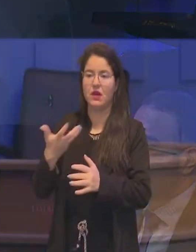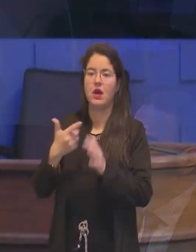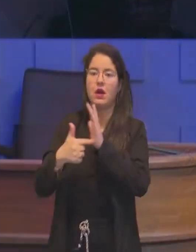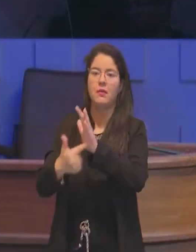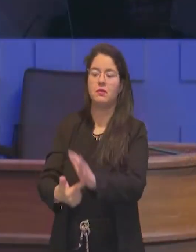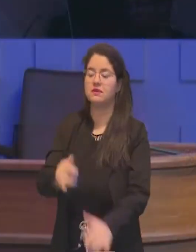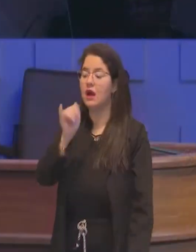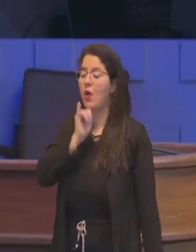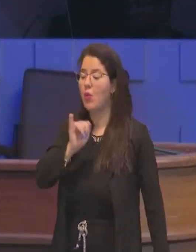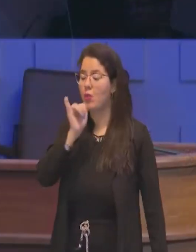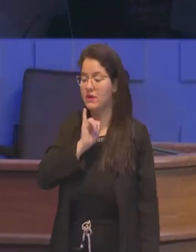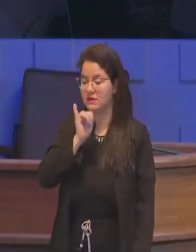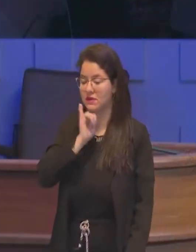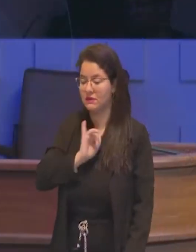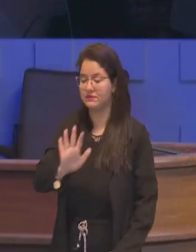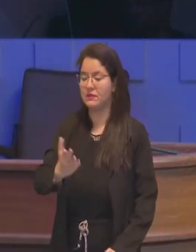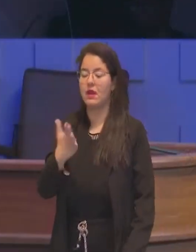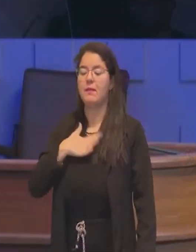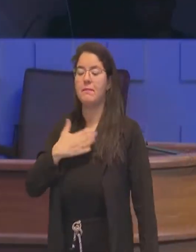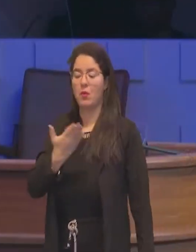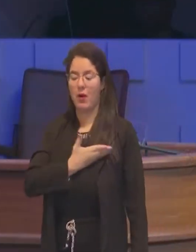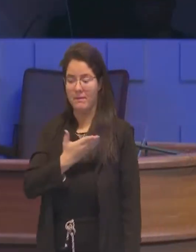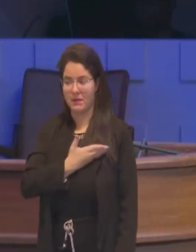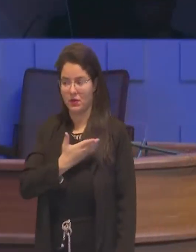para os irmãos de um amigo meu